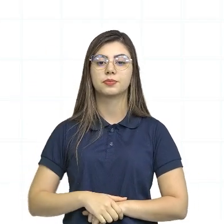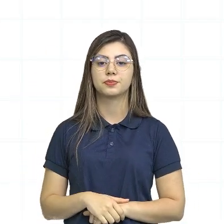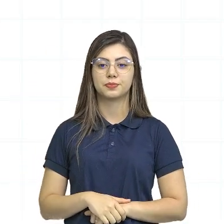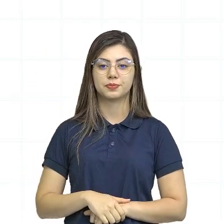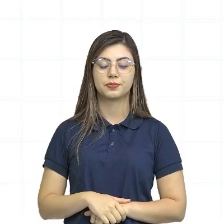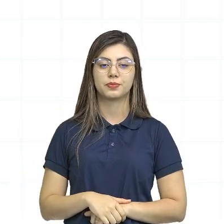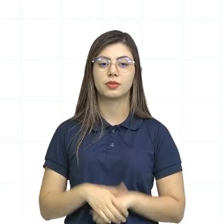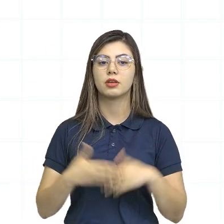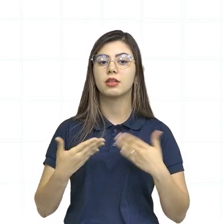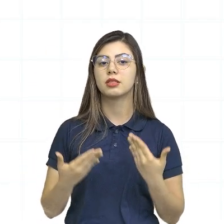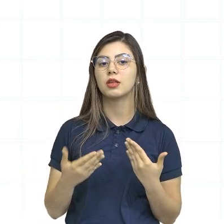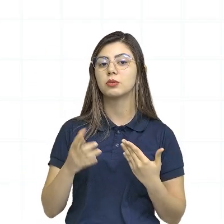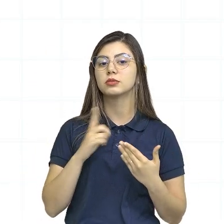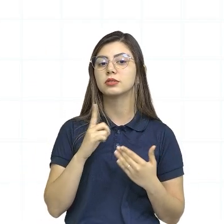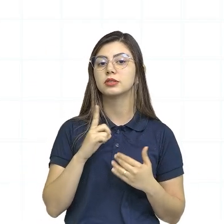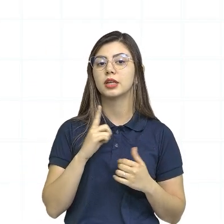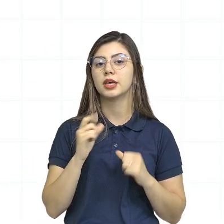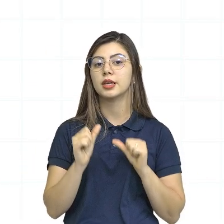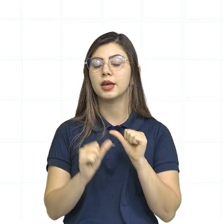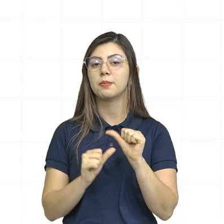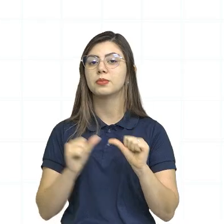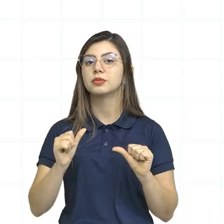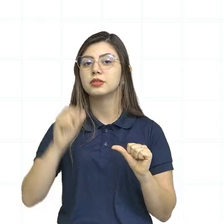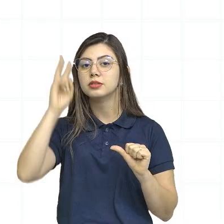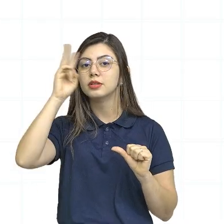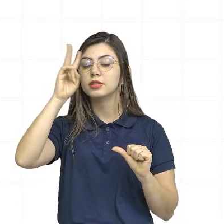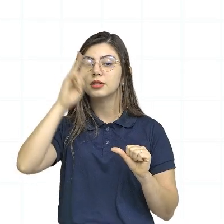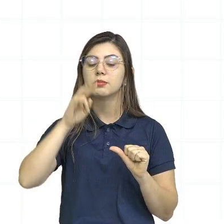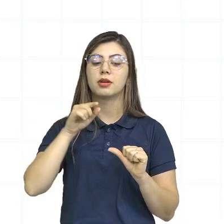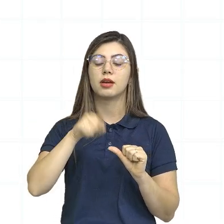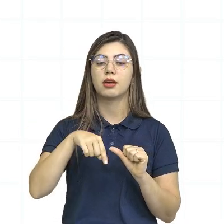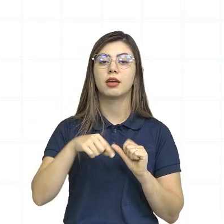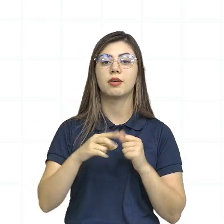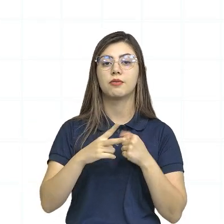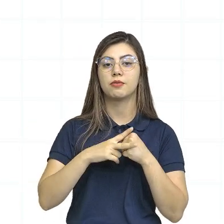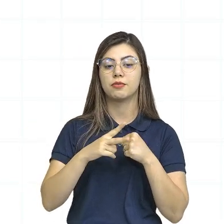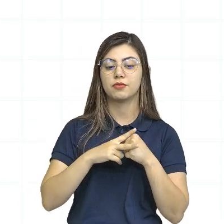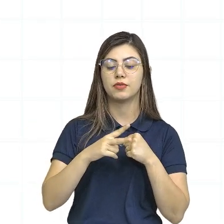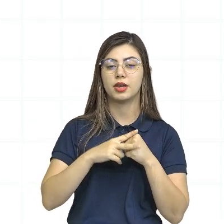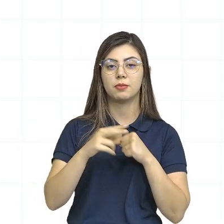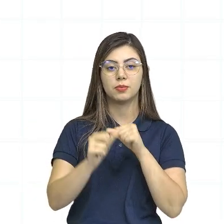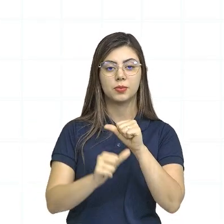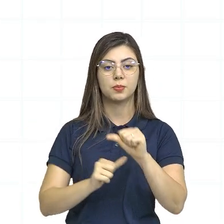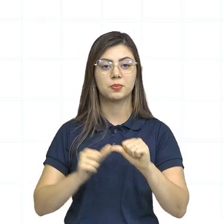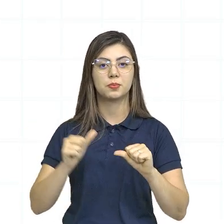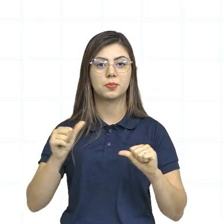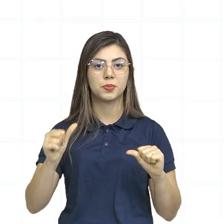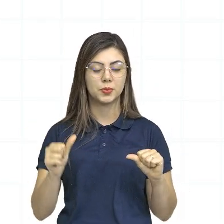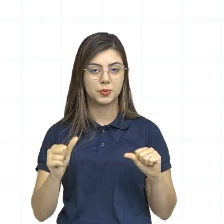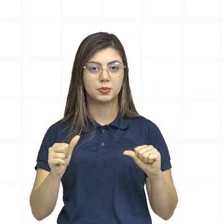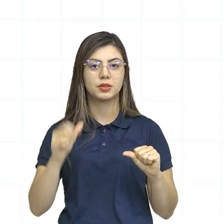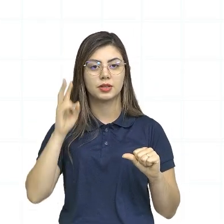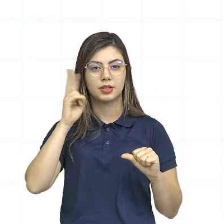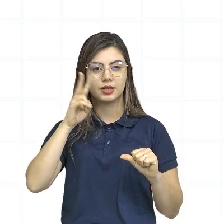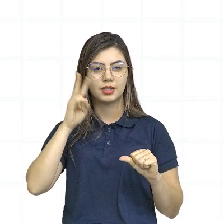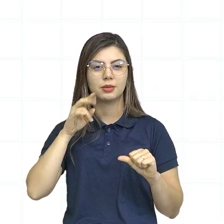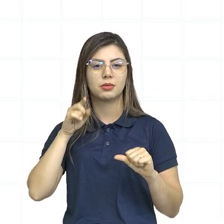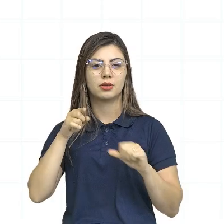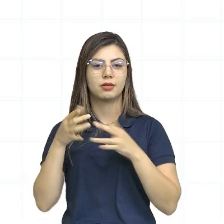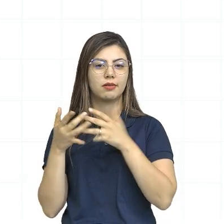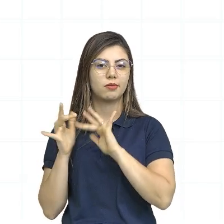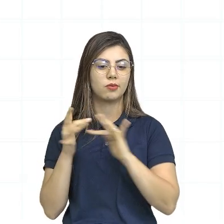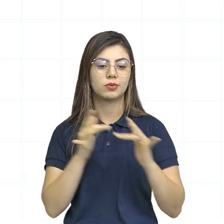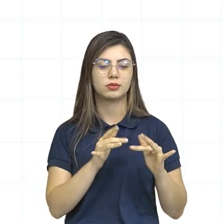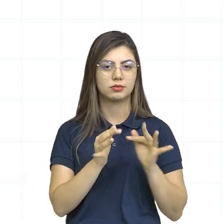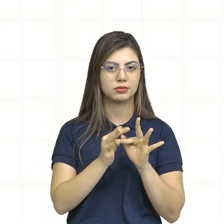Quem que faz essa mudança sempre é o verbo. É o verbo que vai para o passado e coloca todo aquele contexto onde ele está inserido no